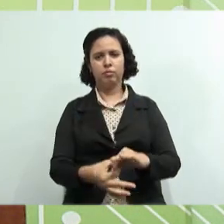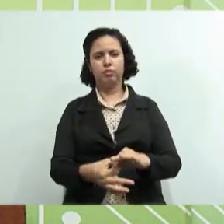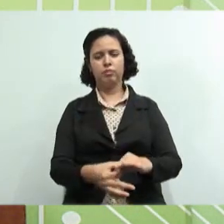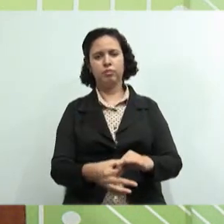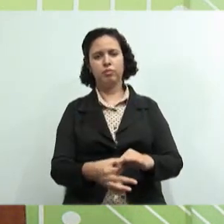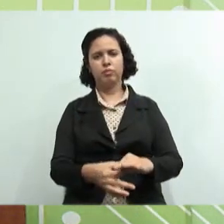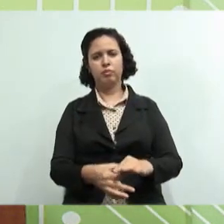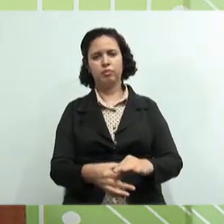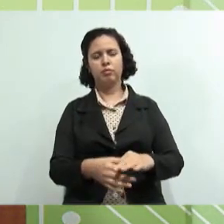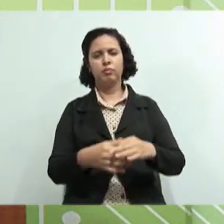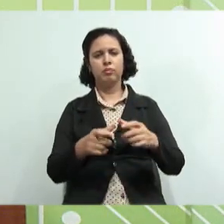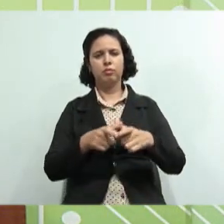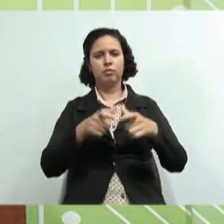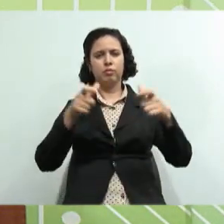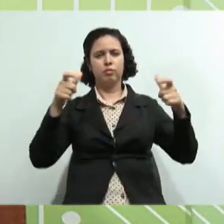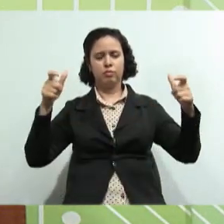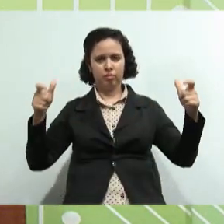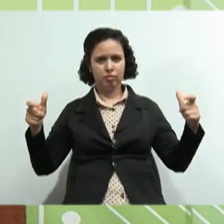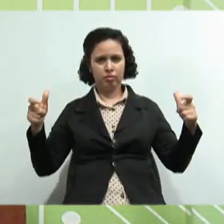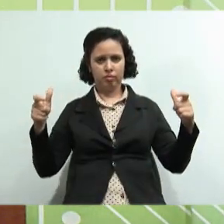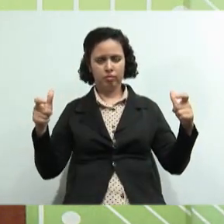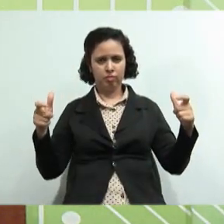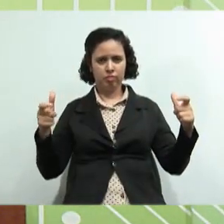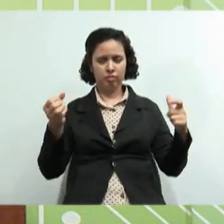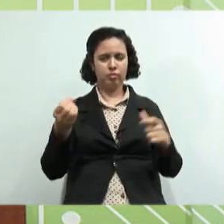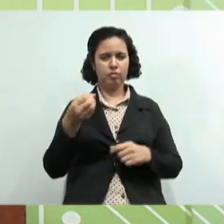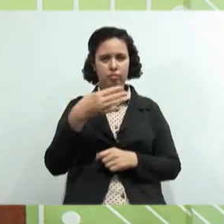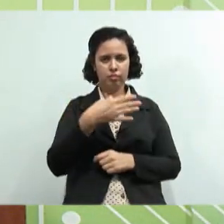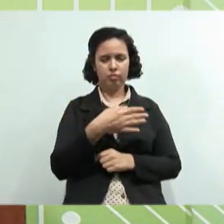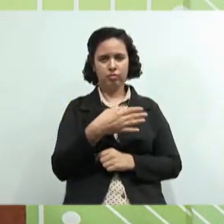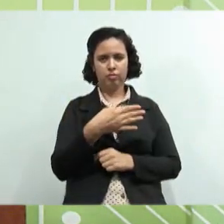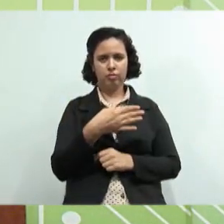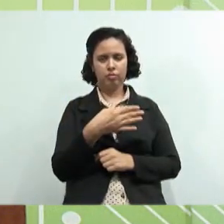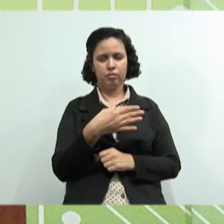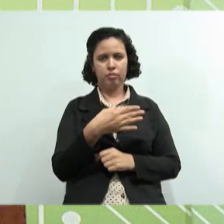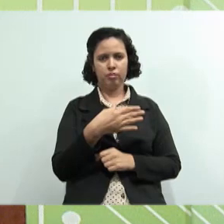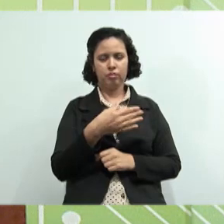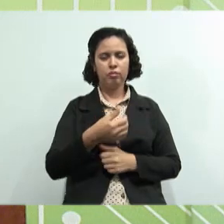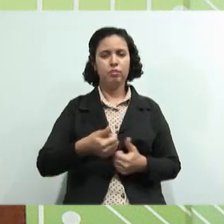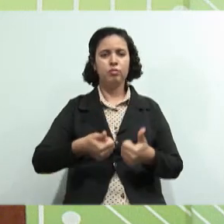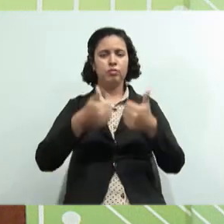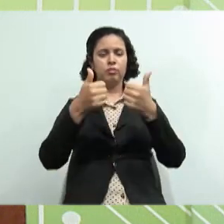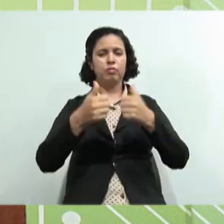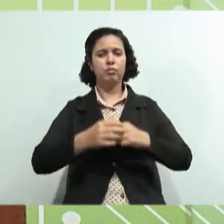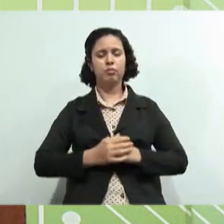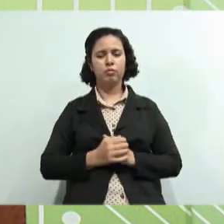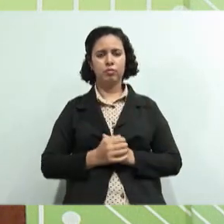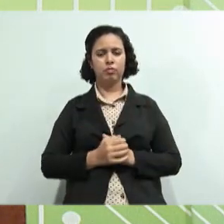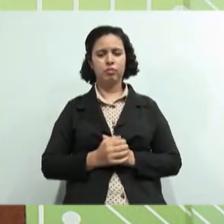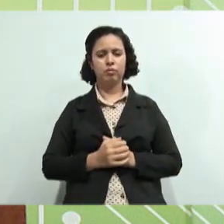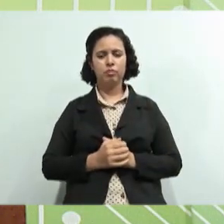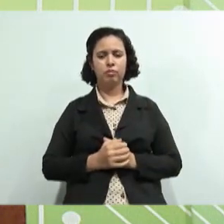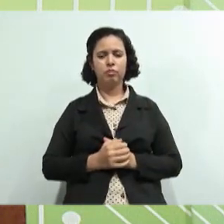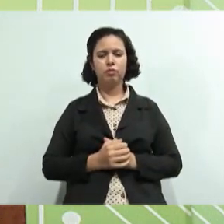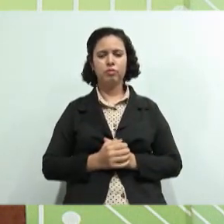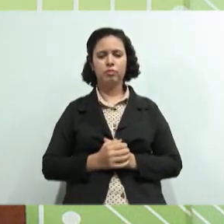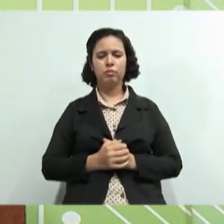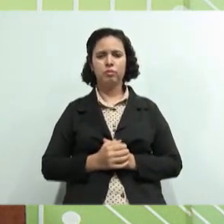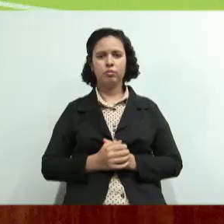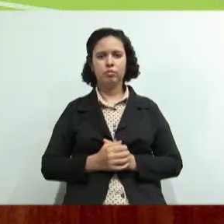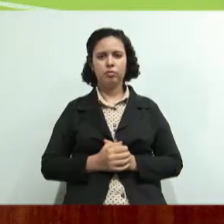investimento está ligado à ampliação, modernização, investimentos para melhoria dessa produção. E